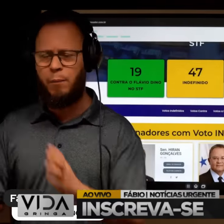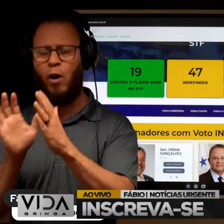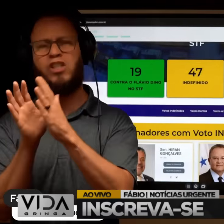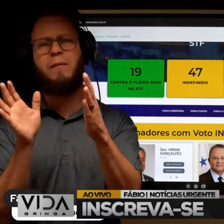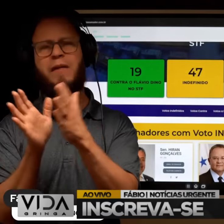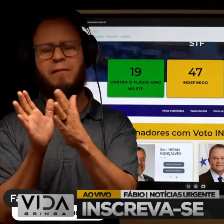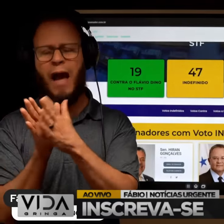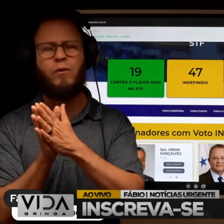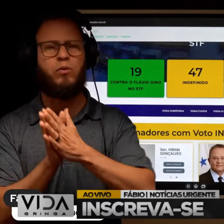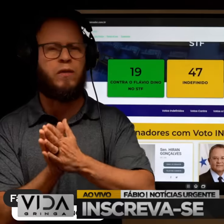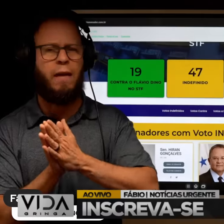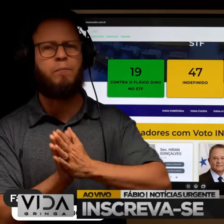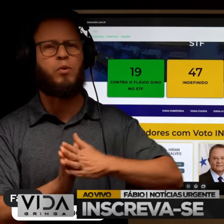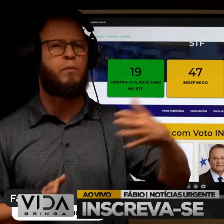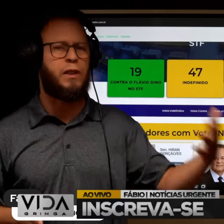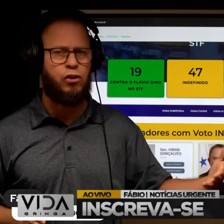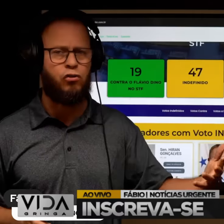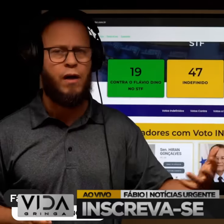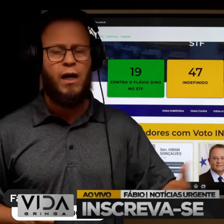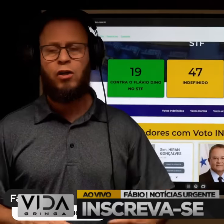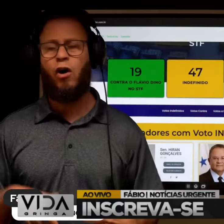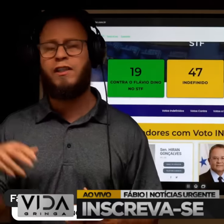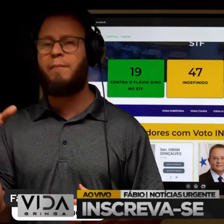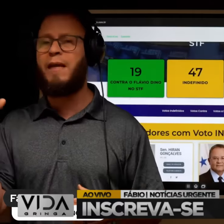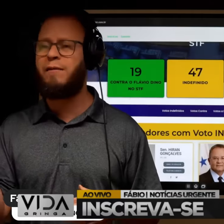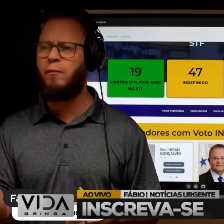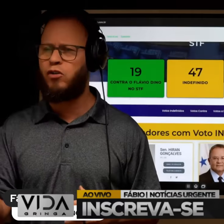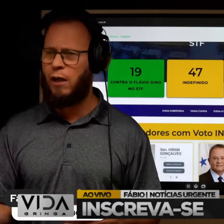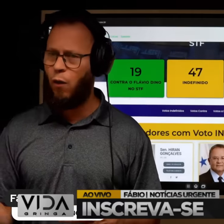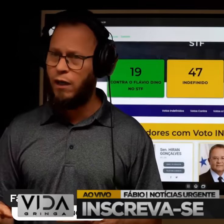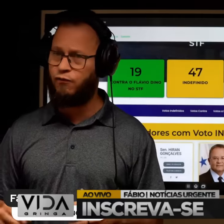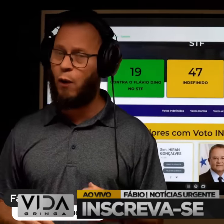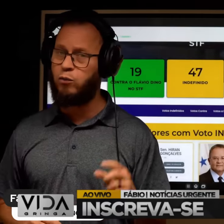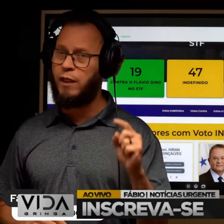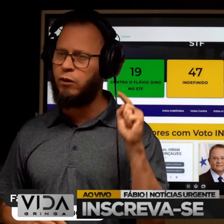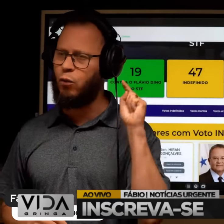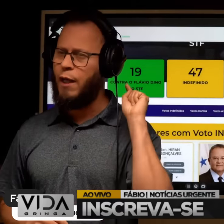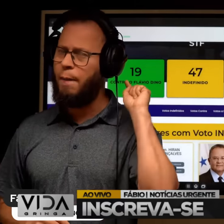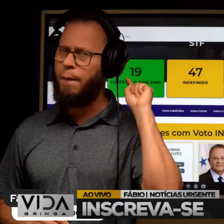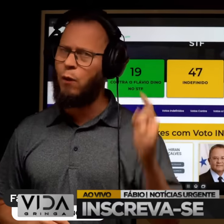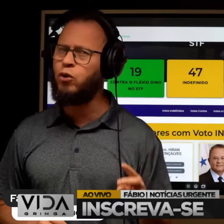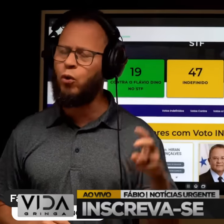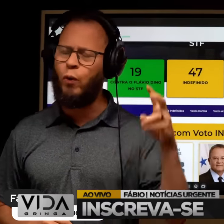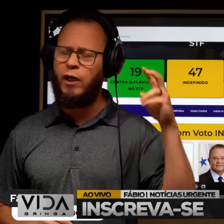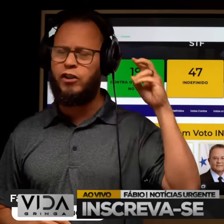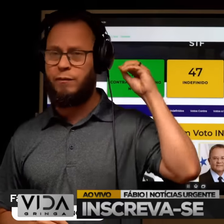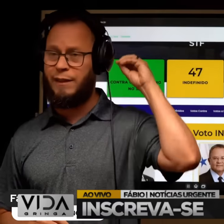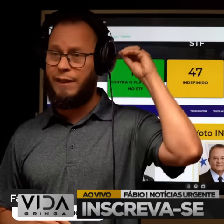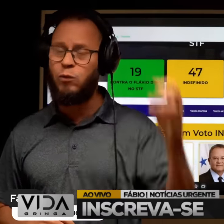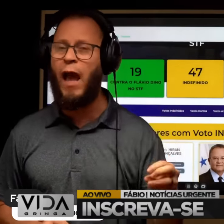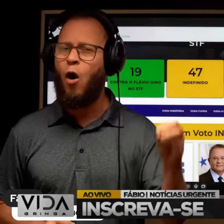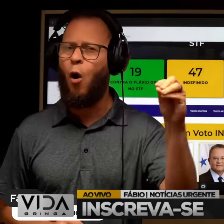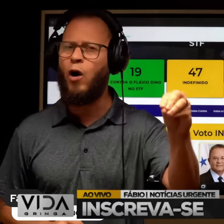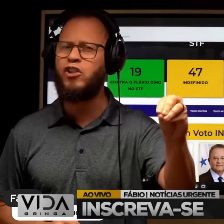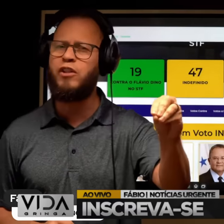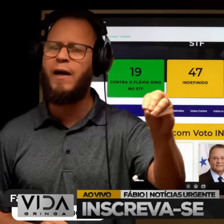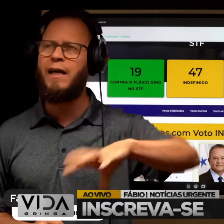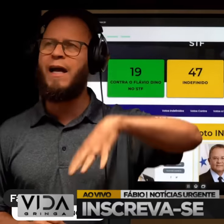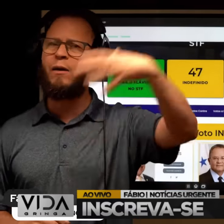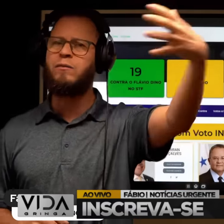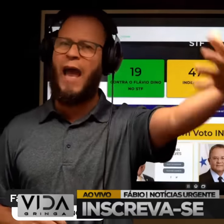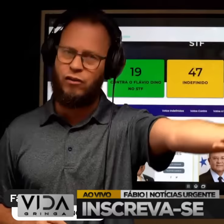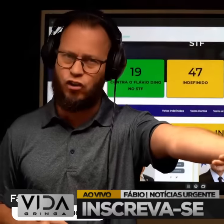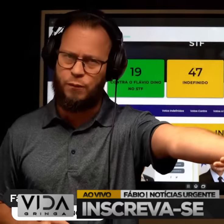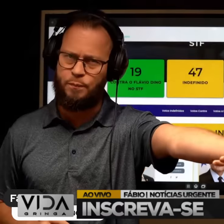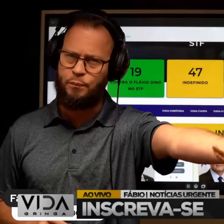que pode limitar o tempo de um ministro. Nós também temos agora faltando, não duas, não dez. Hoje de manhã